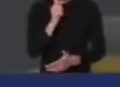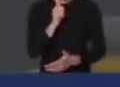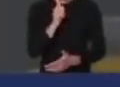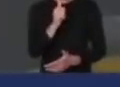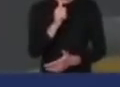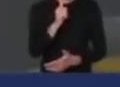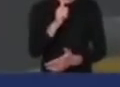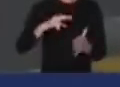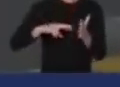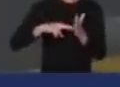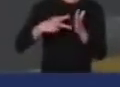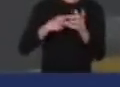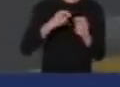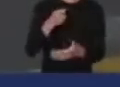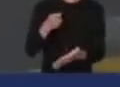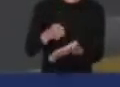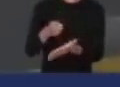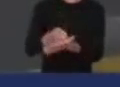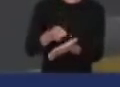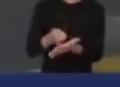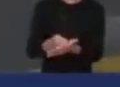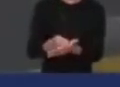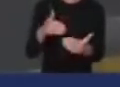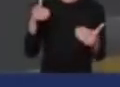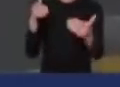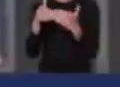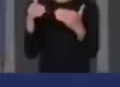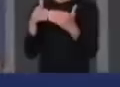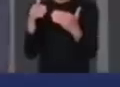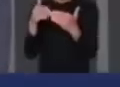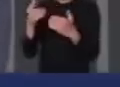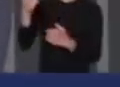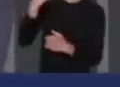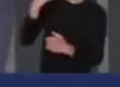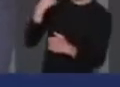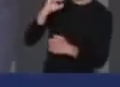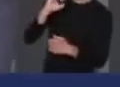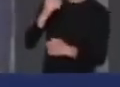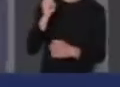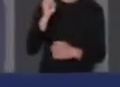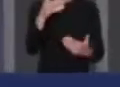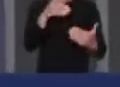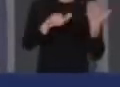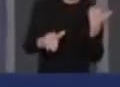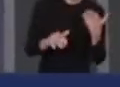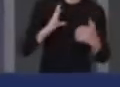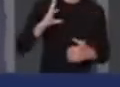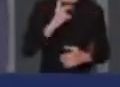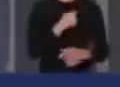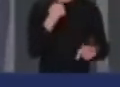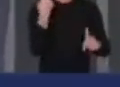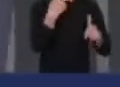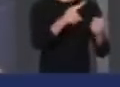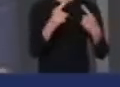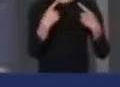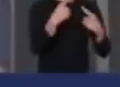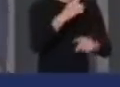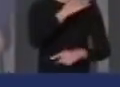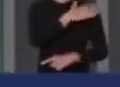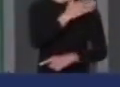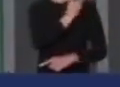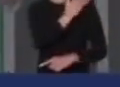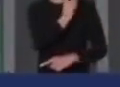isso agrada muita gente. E aí está a minha tristeza maior. Saber que boa parte, eu diria entre 20% e 30% dos brasileiros pensam como